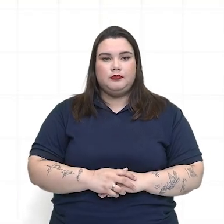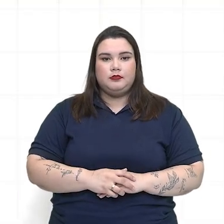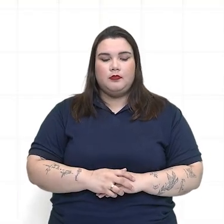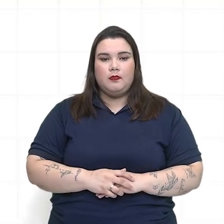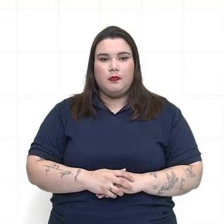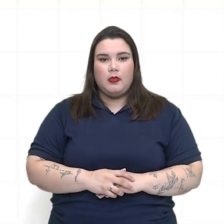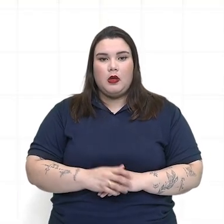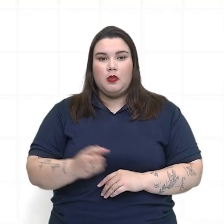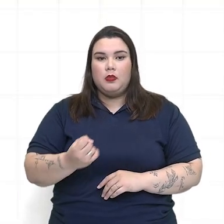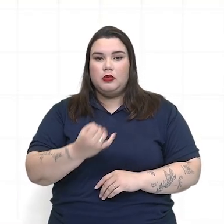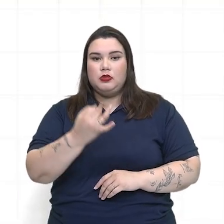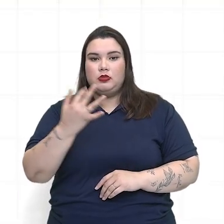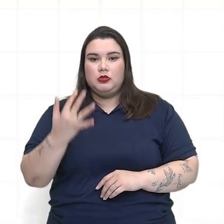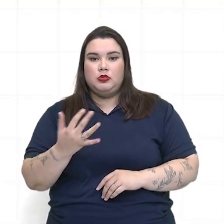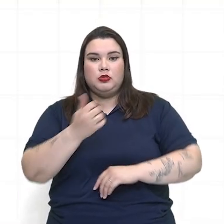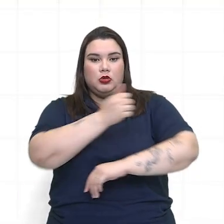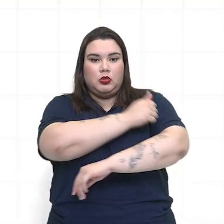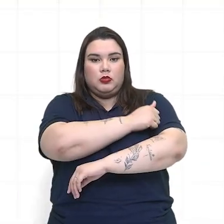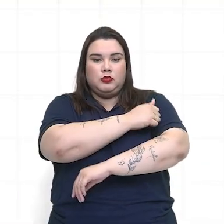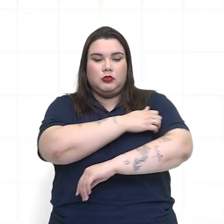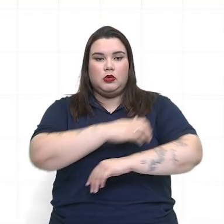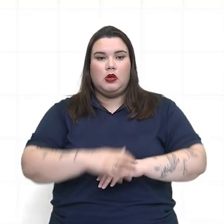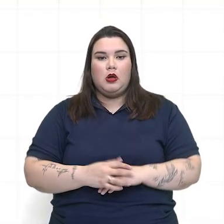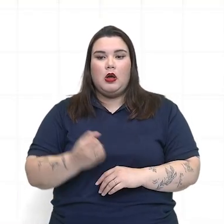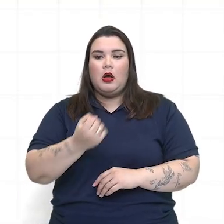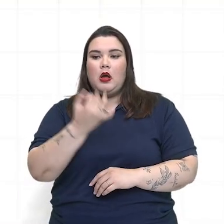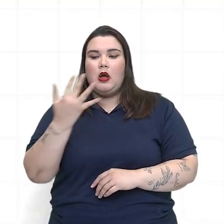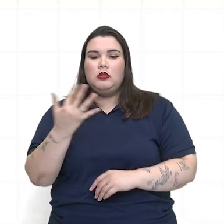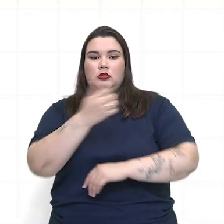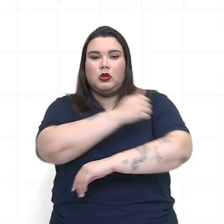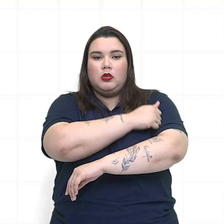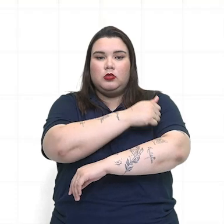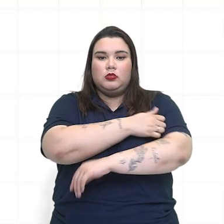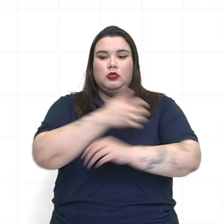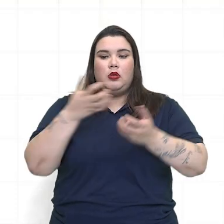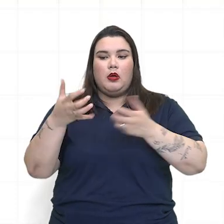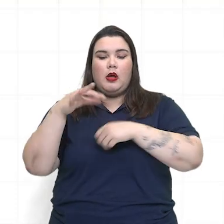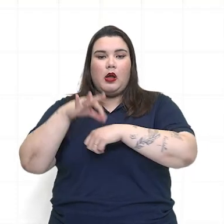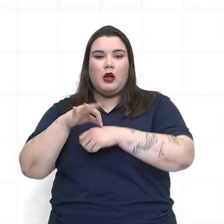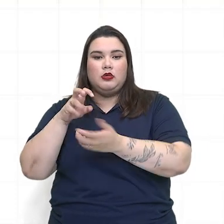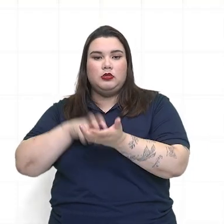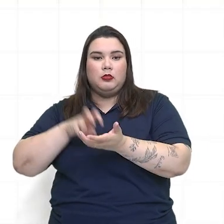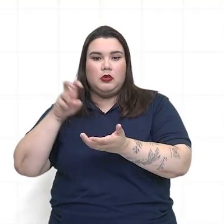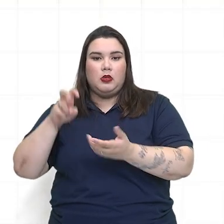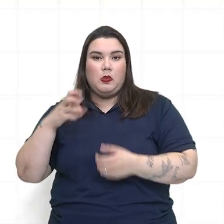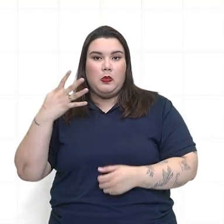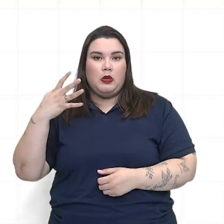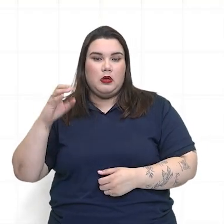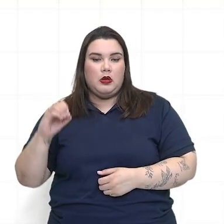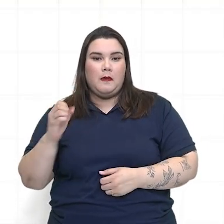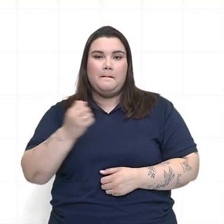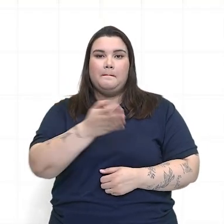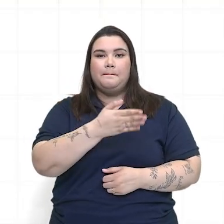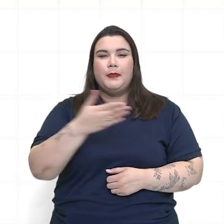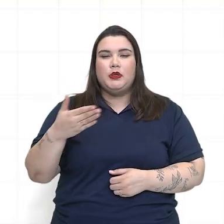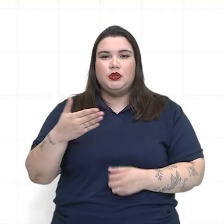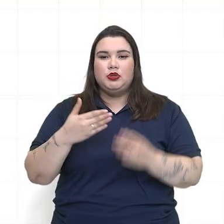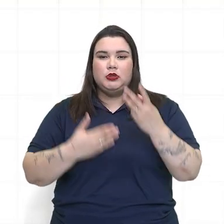aqui é o quantitativo de alunos, né? Quantos alunos preferem carne? 40. Quantos alunos preferem